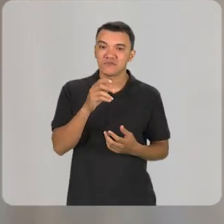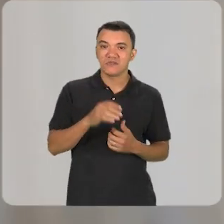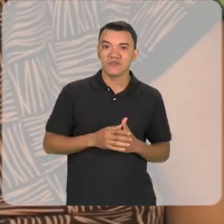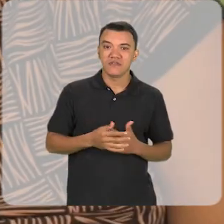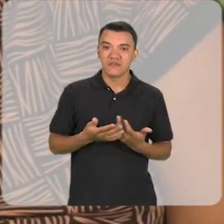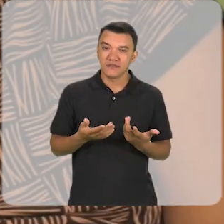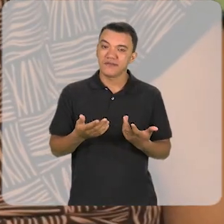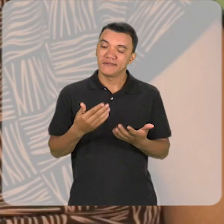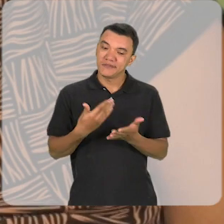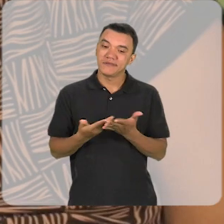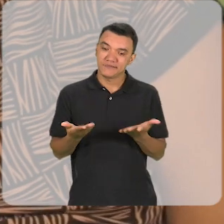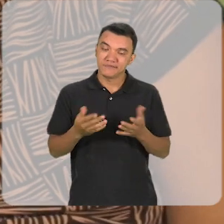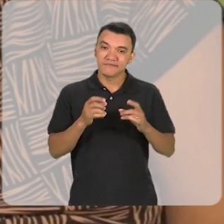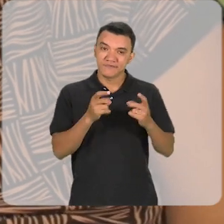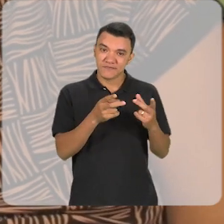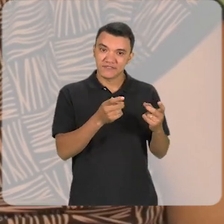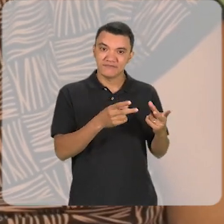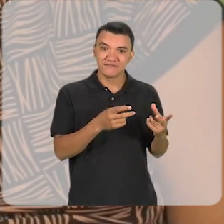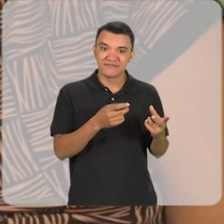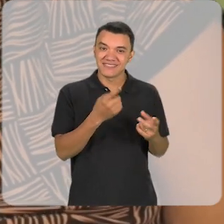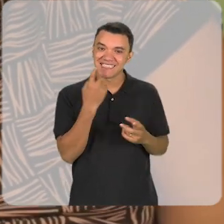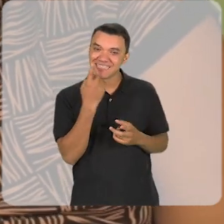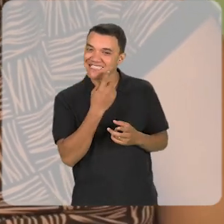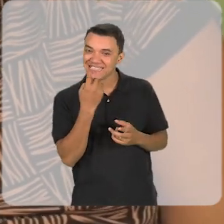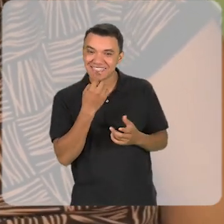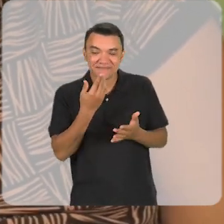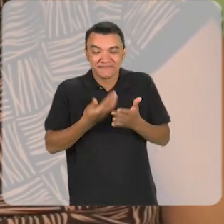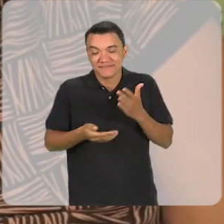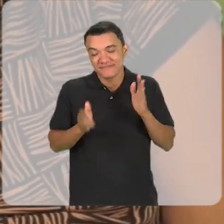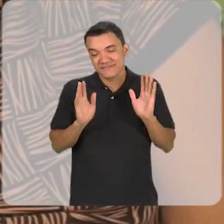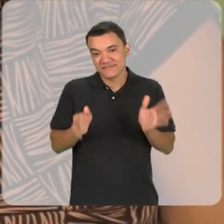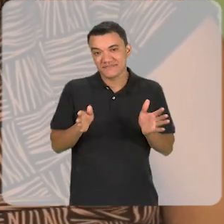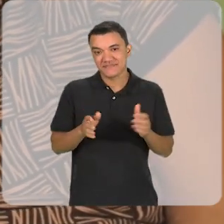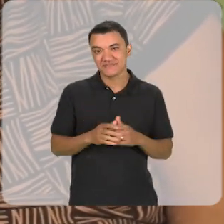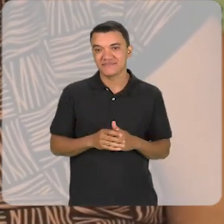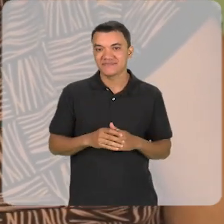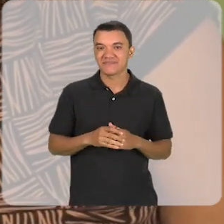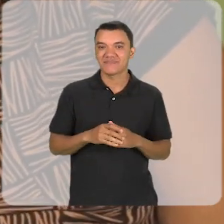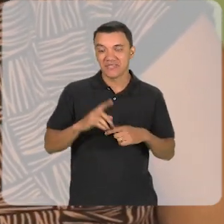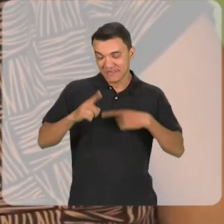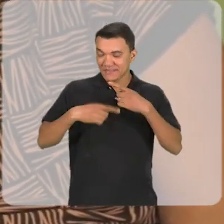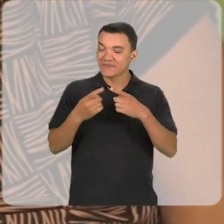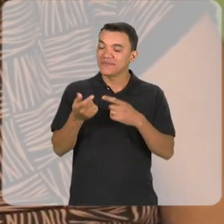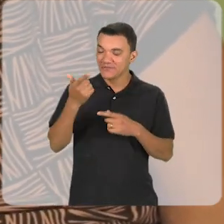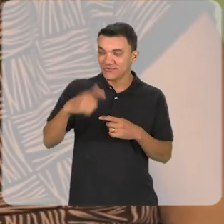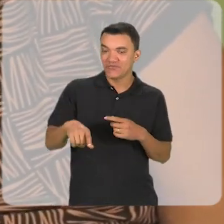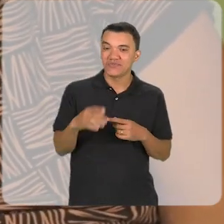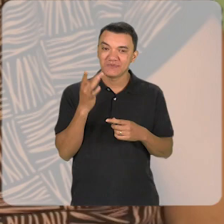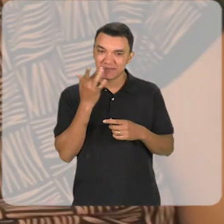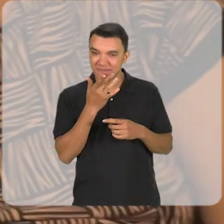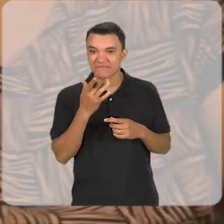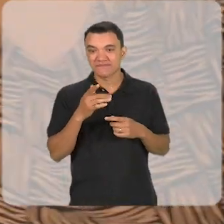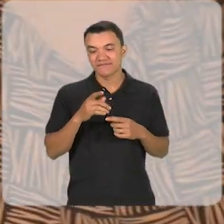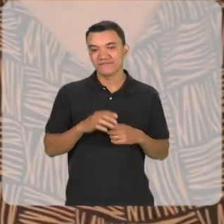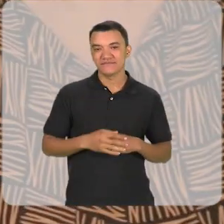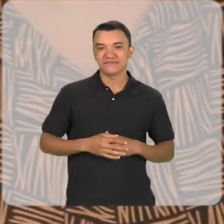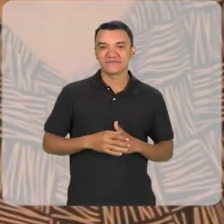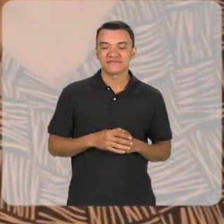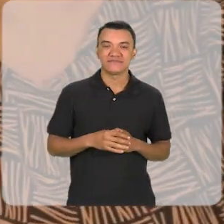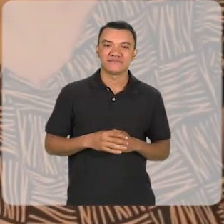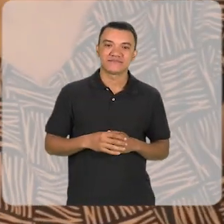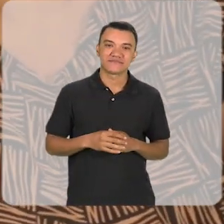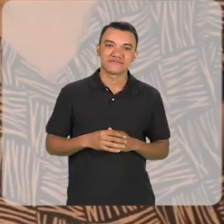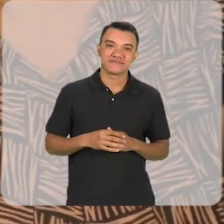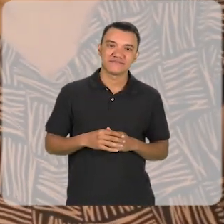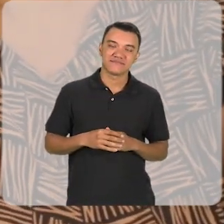era eu. E tô sem dente. Não, mas daí ainda vai botar. O olho não bota não, mas o dente ainda bota, né?